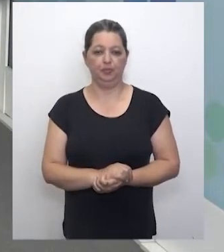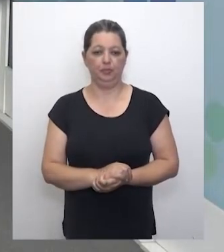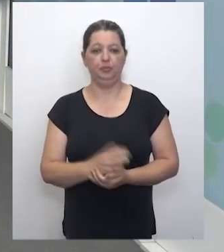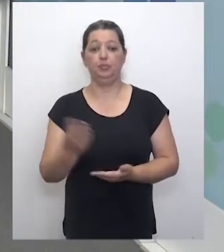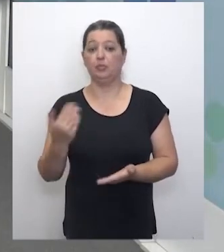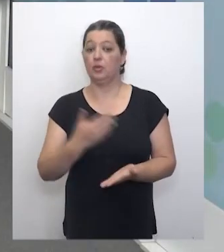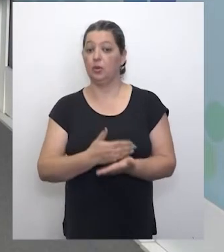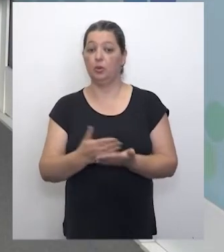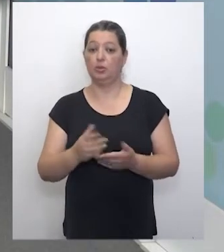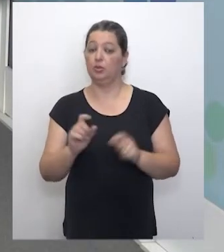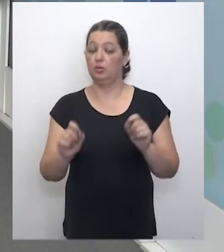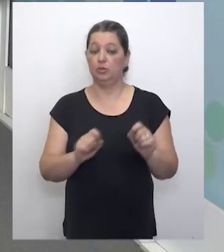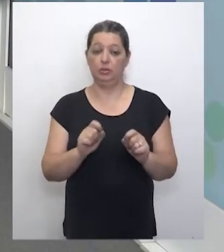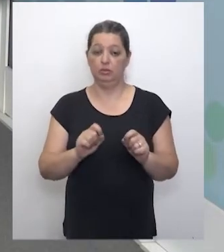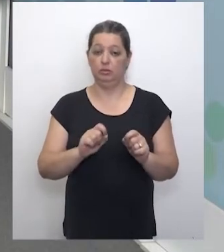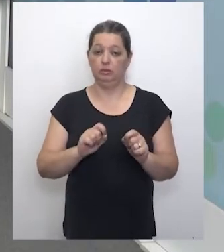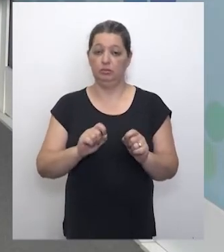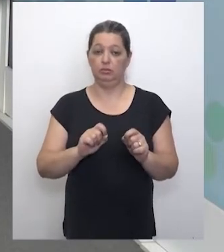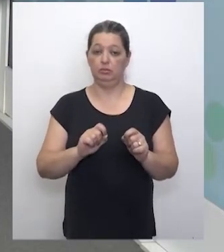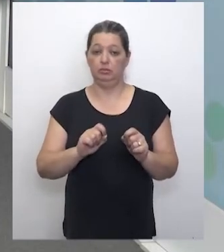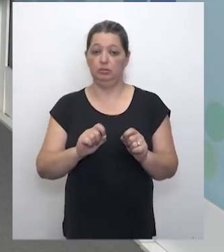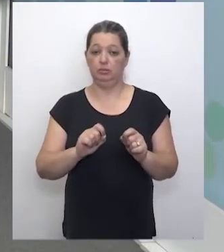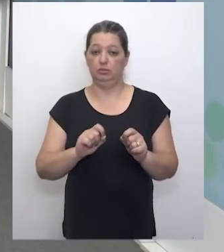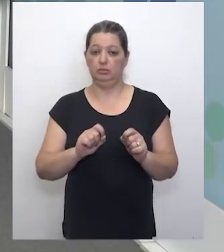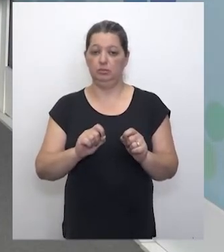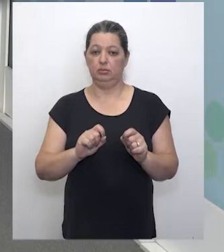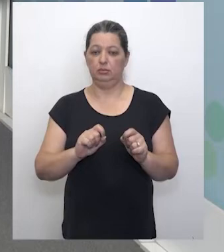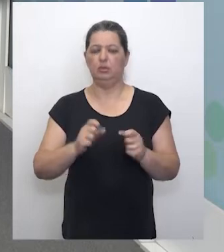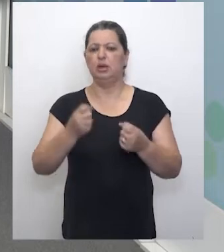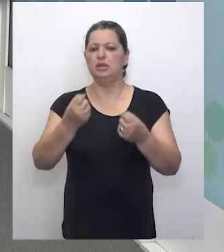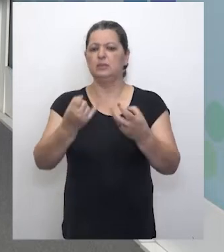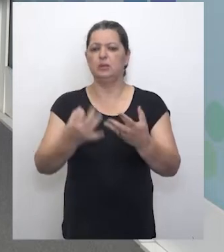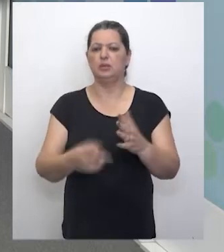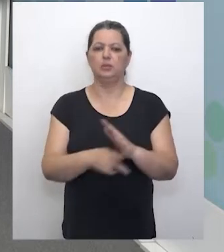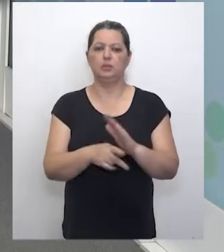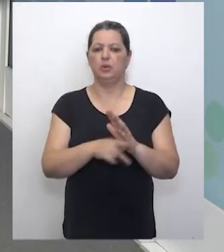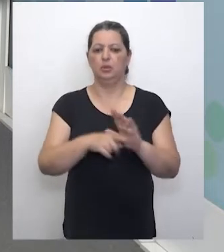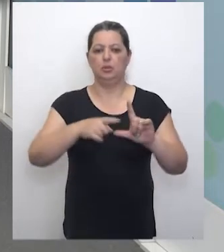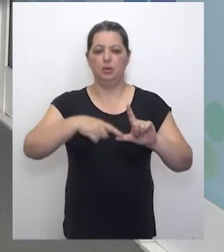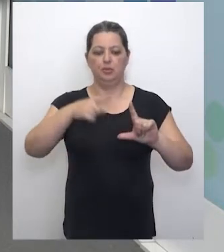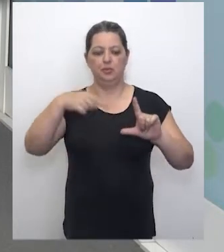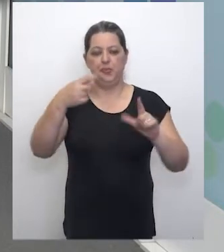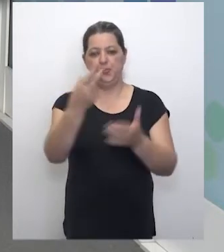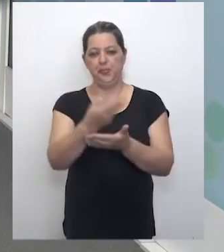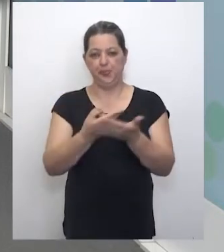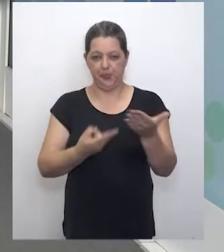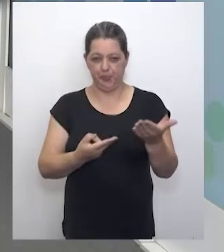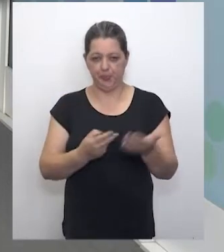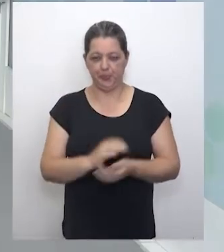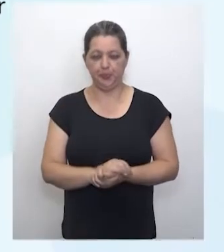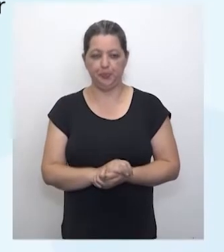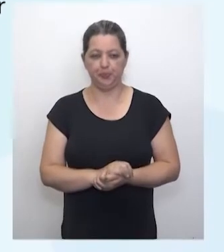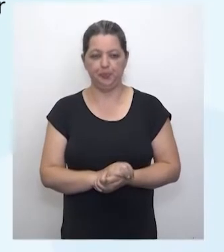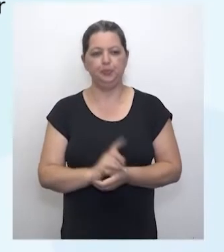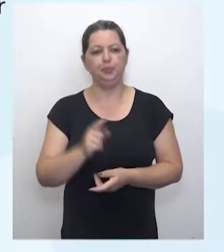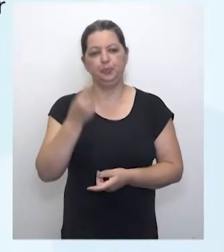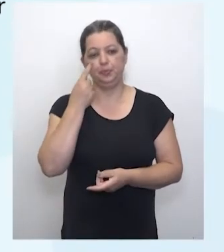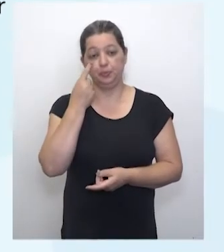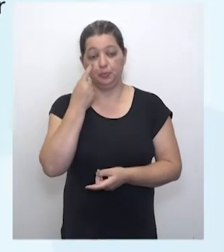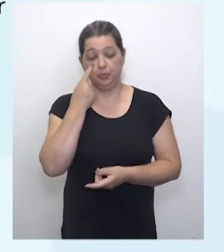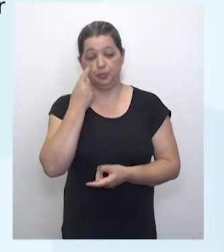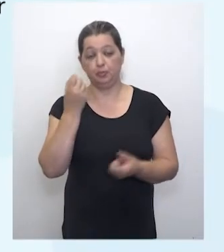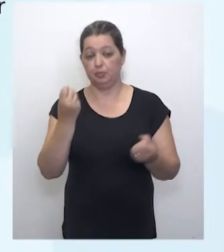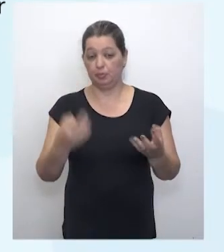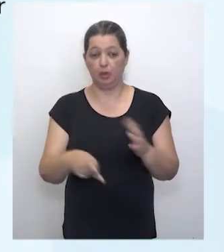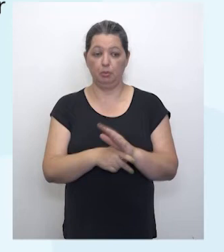então, definindo os pictogramas ou os gráficos pictóricos. Quando a gente fala